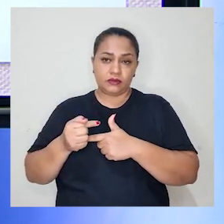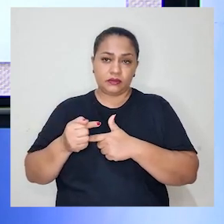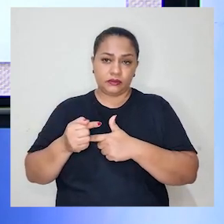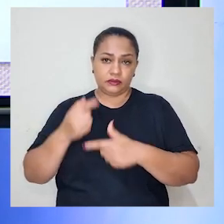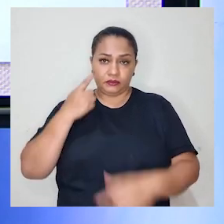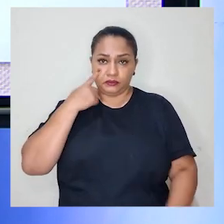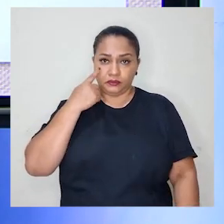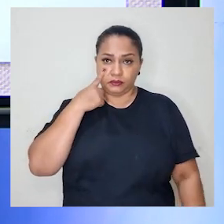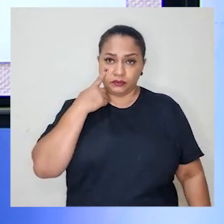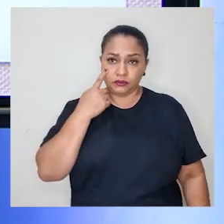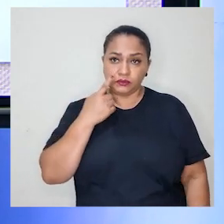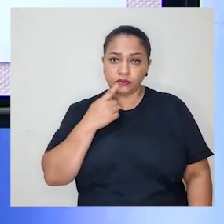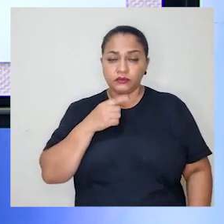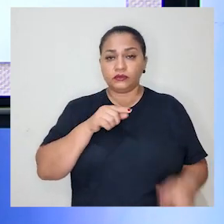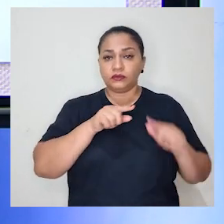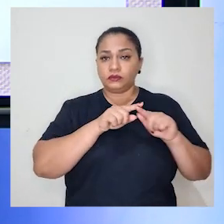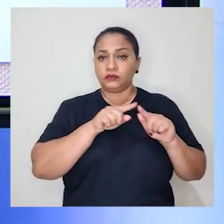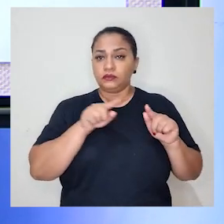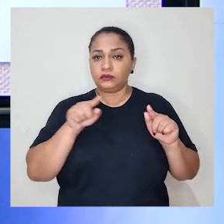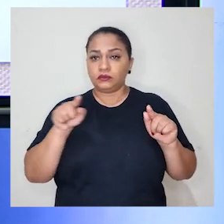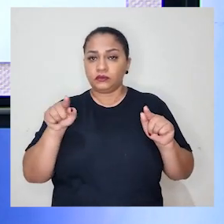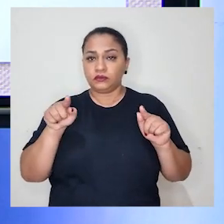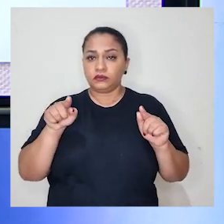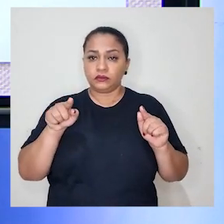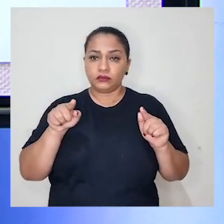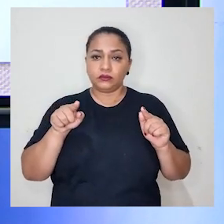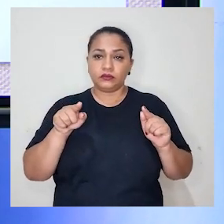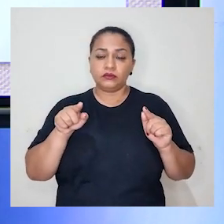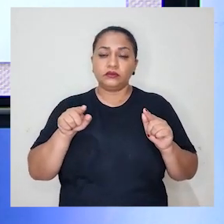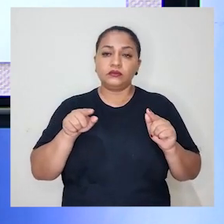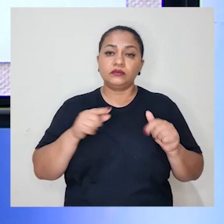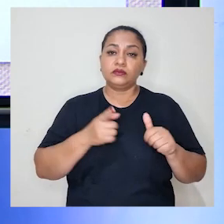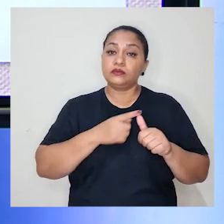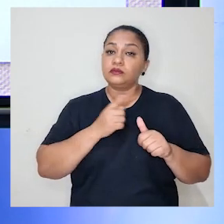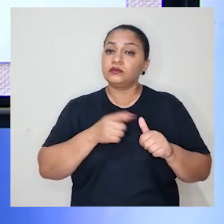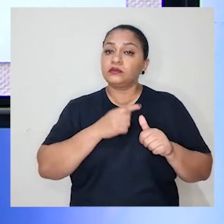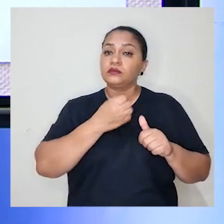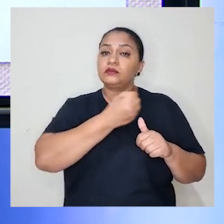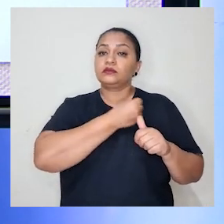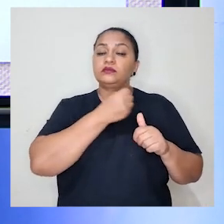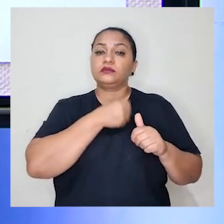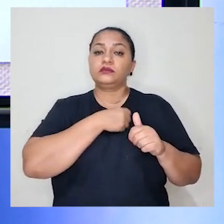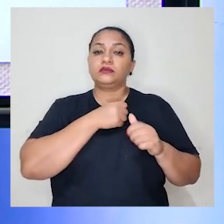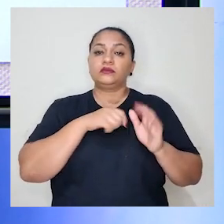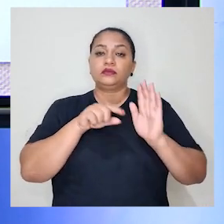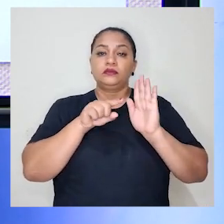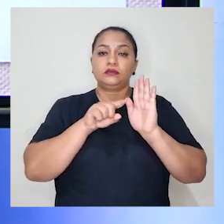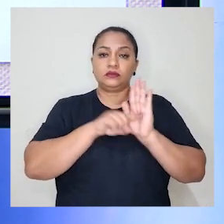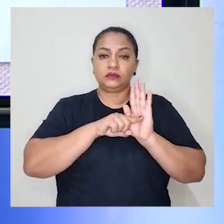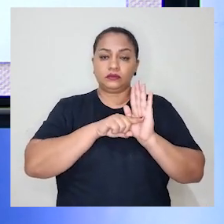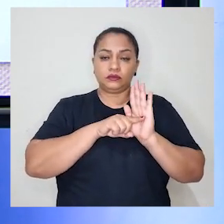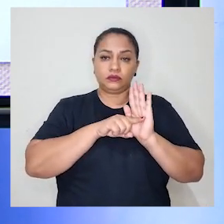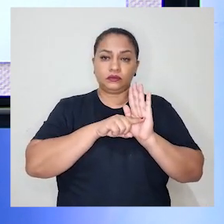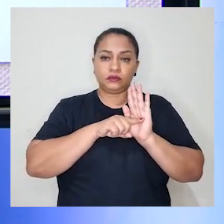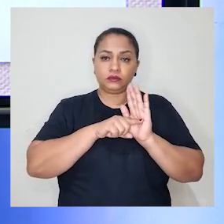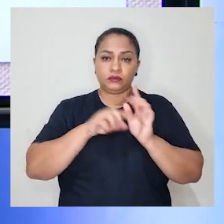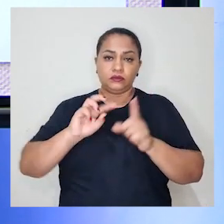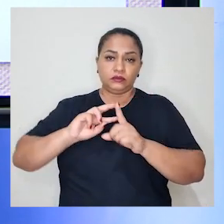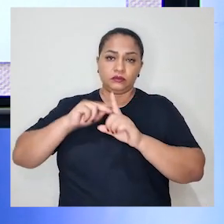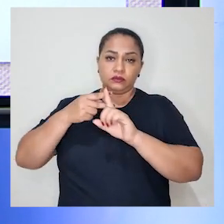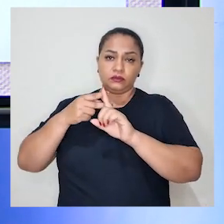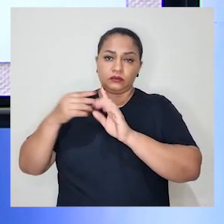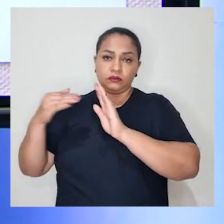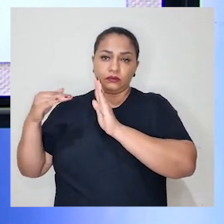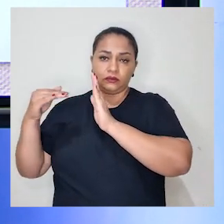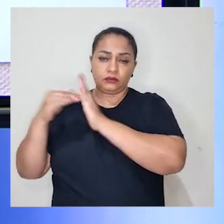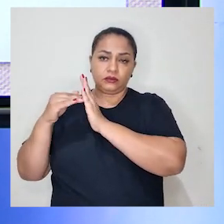vamos pegar esse número todo, a gente pega os primeiros algarismos e vamos subtrair o dobro do último,